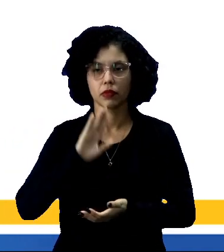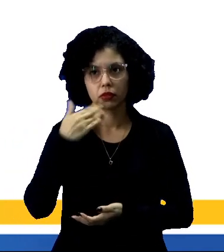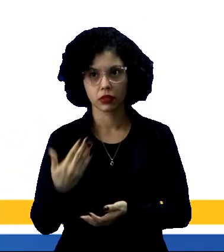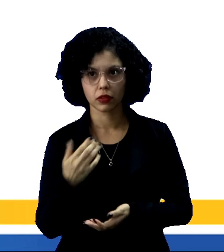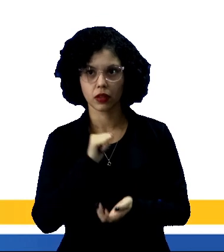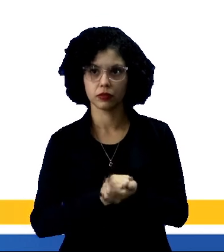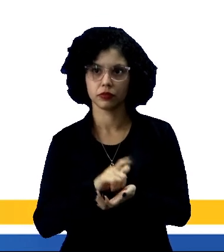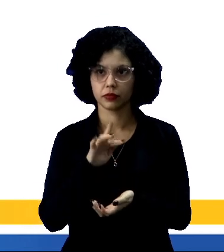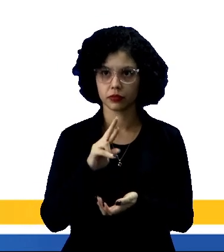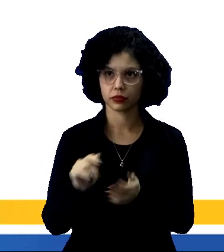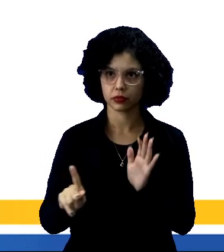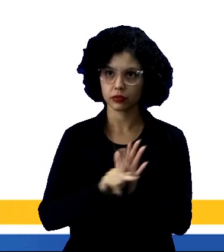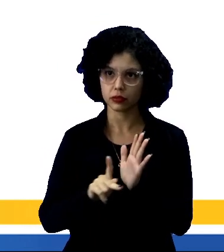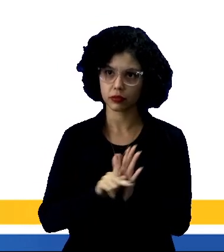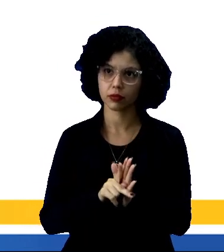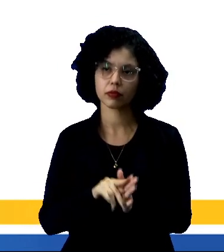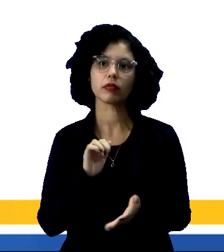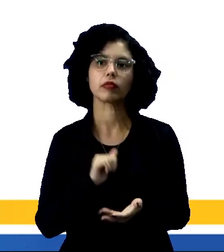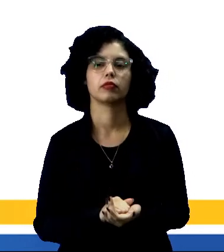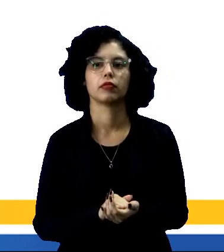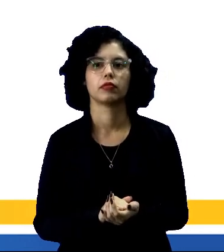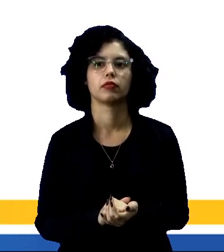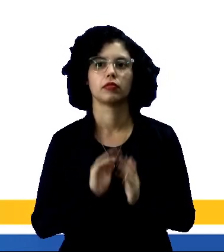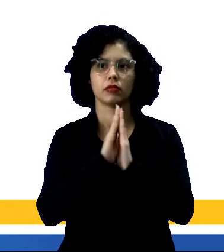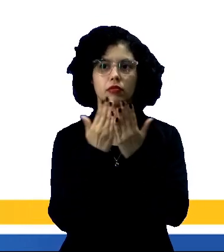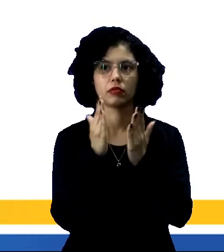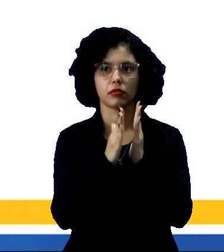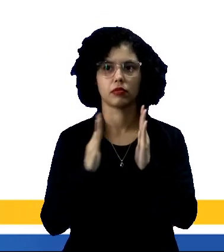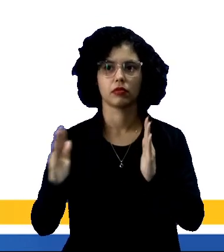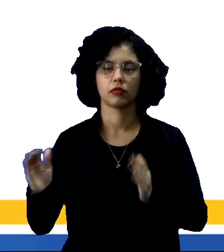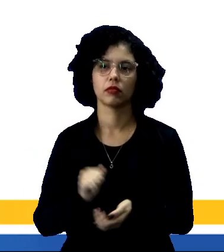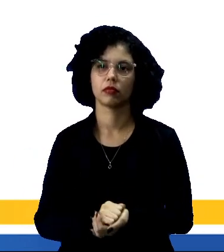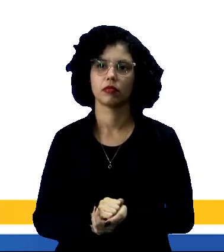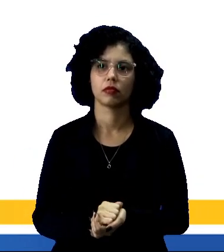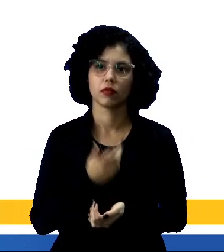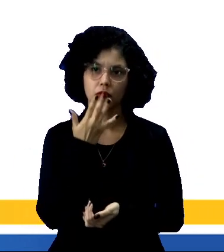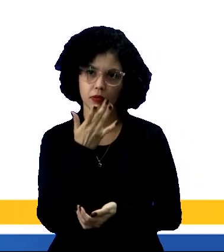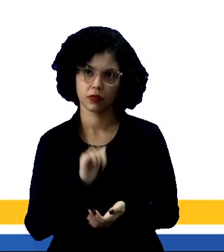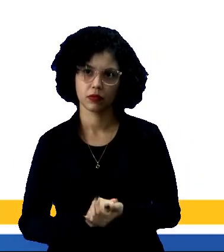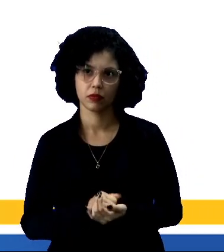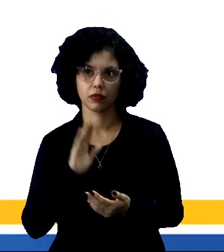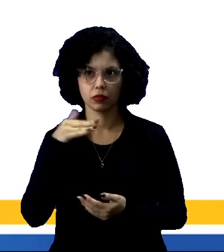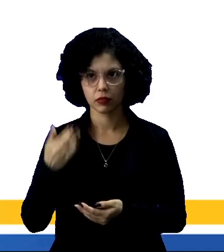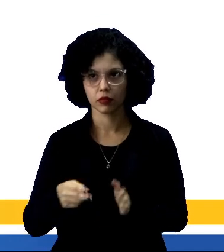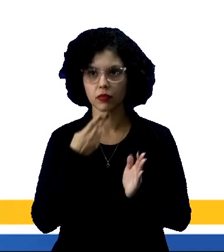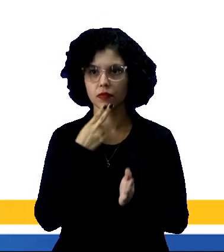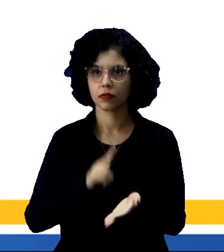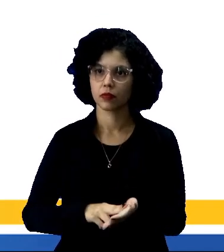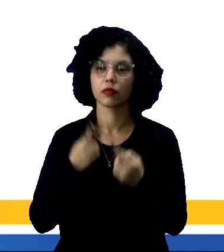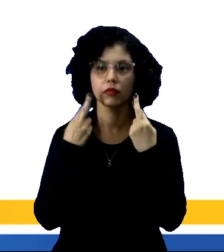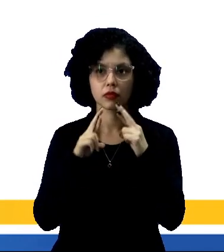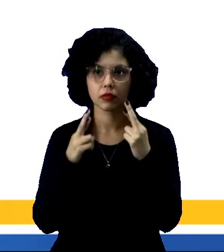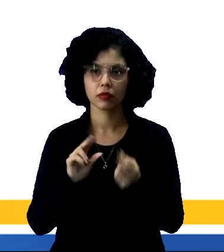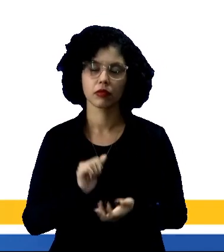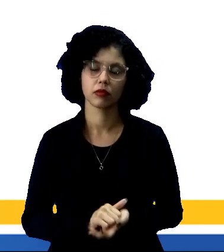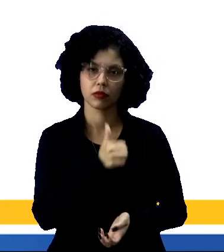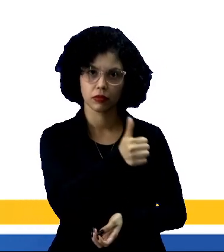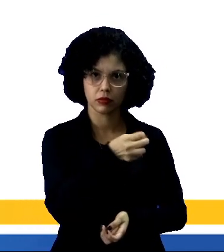senhor gerente ou proprietário da papelaria Arco-Íris, sirvo-me da presente carta para fazer a